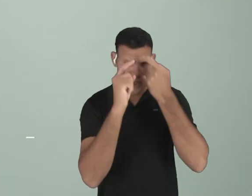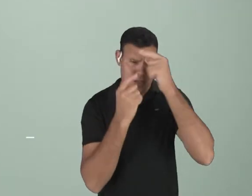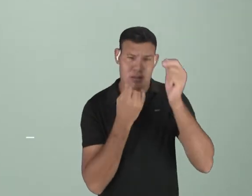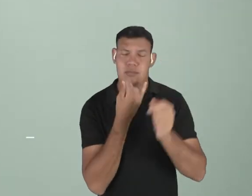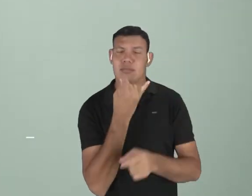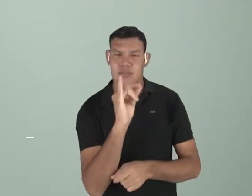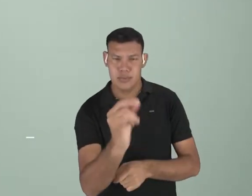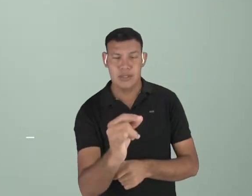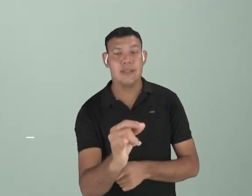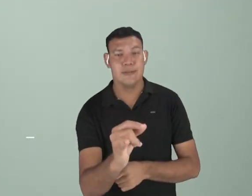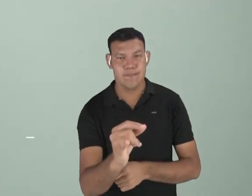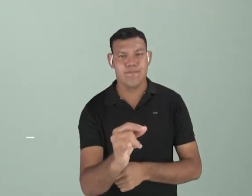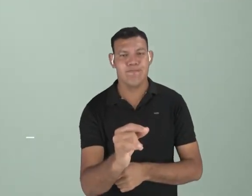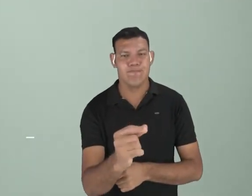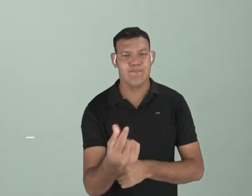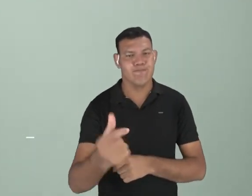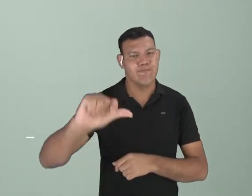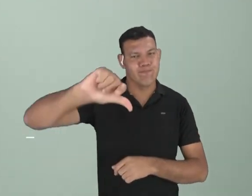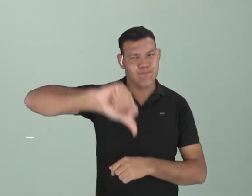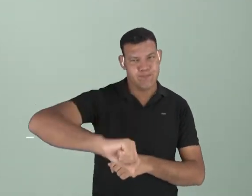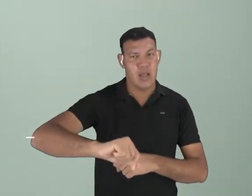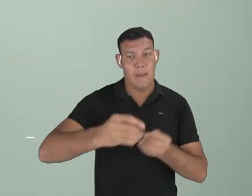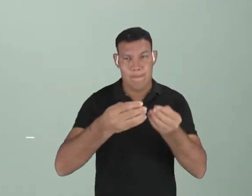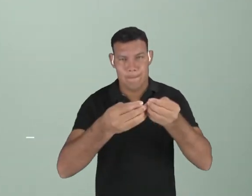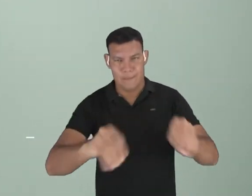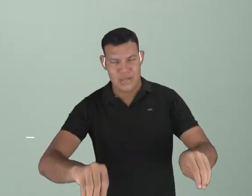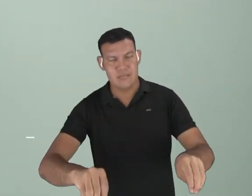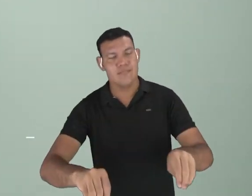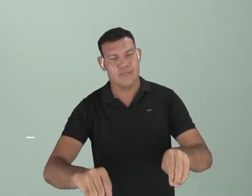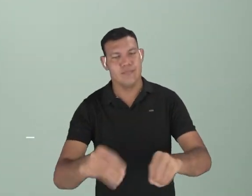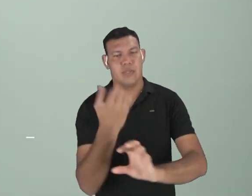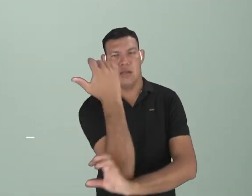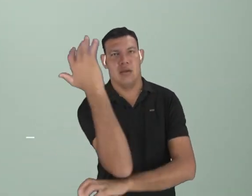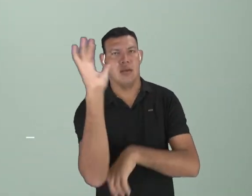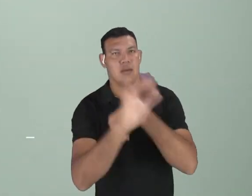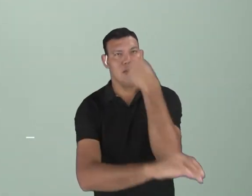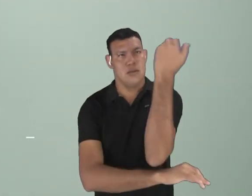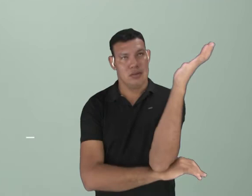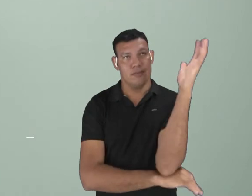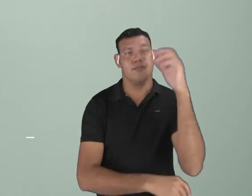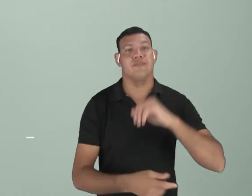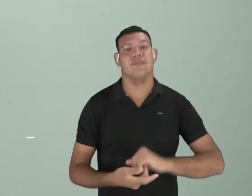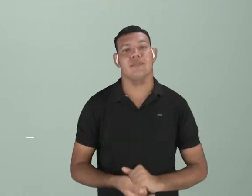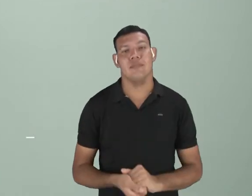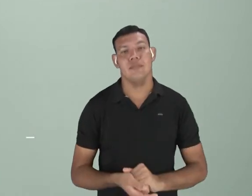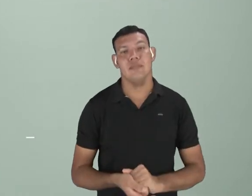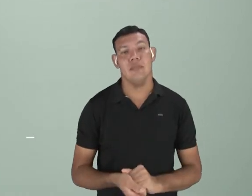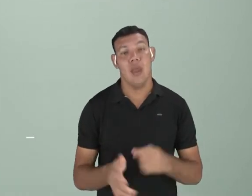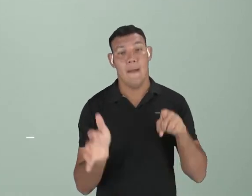energia, ela vai causar algum impacto negativo no meio ambiente, tá bom?